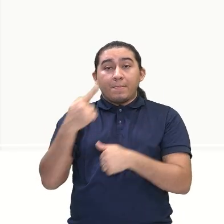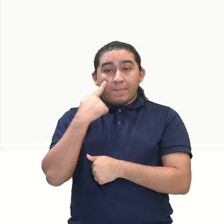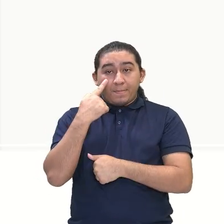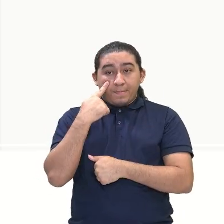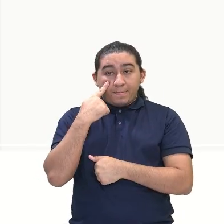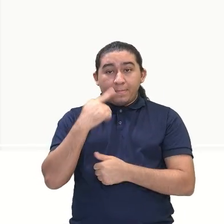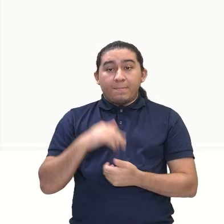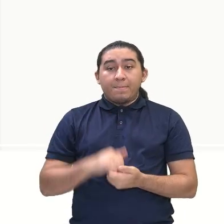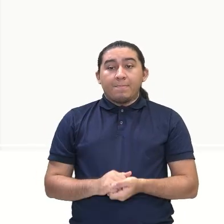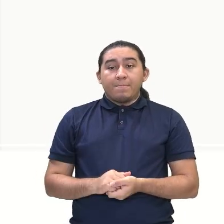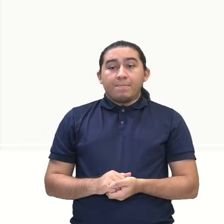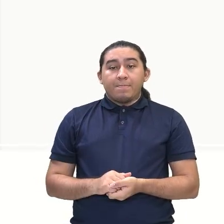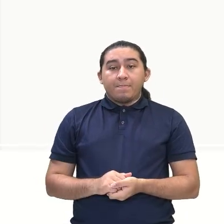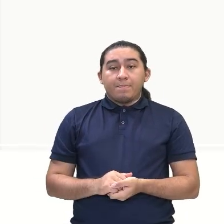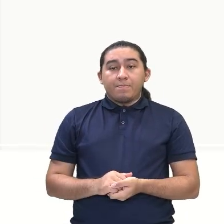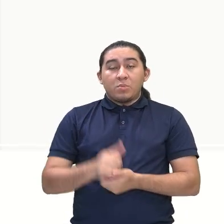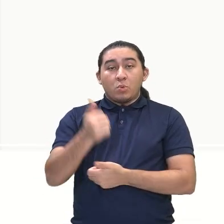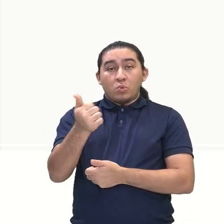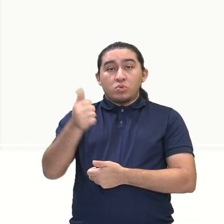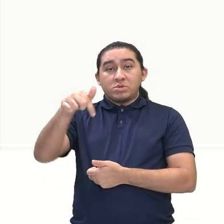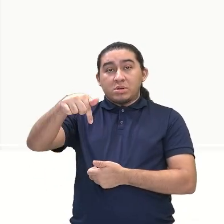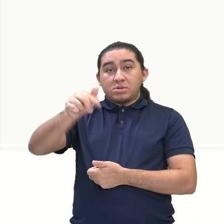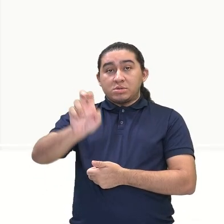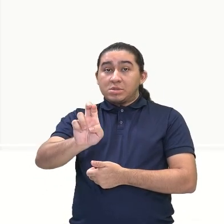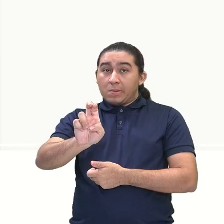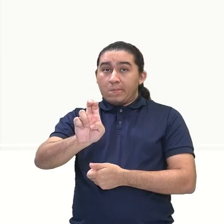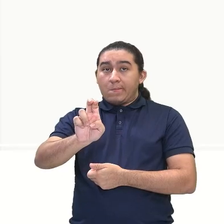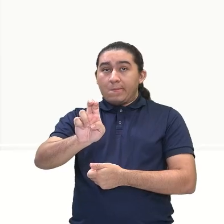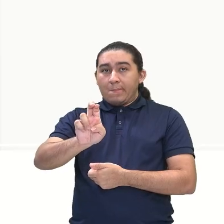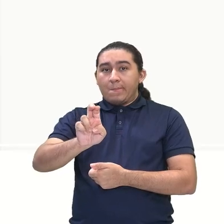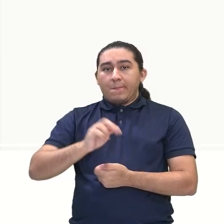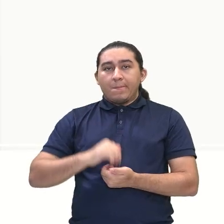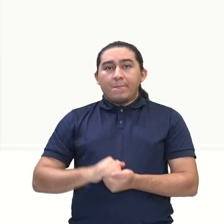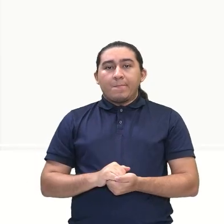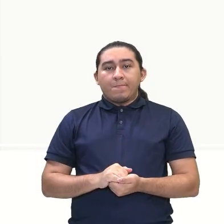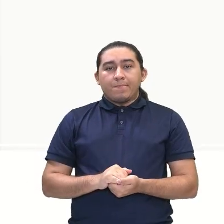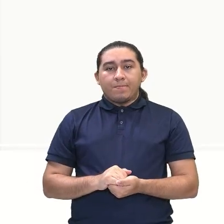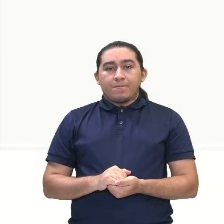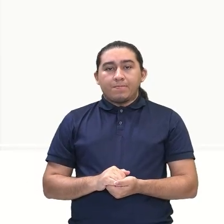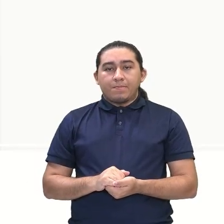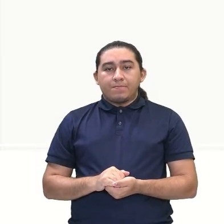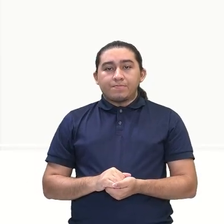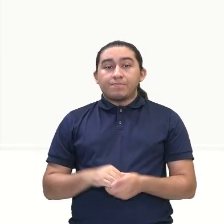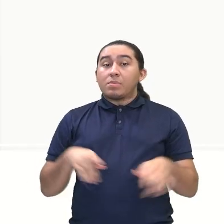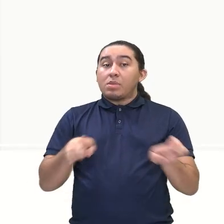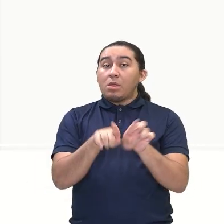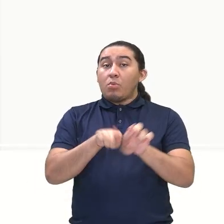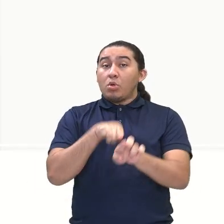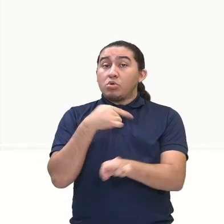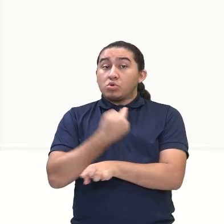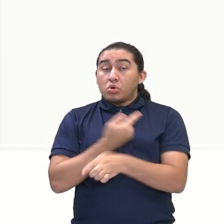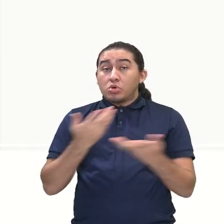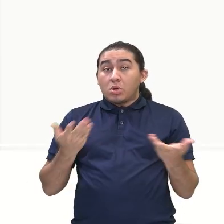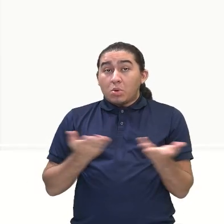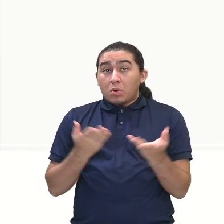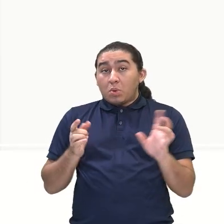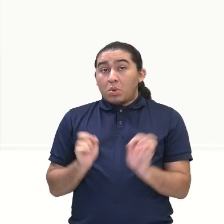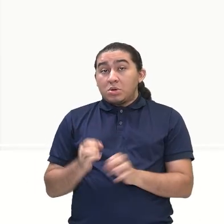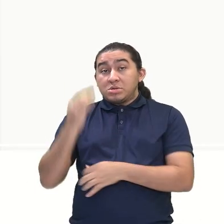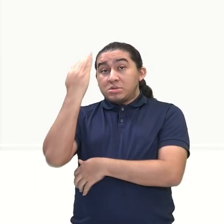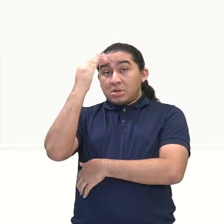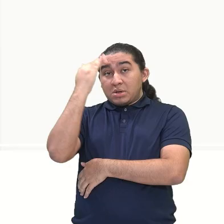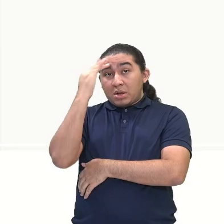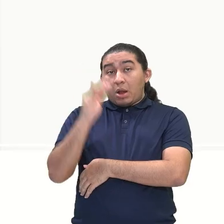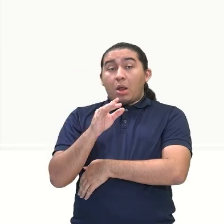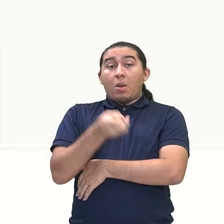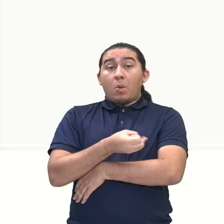vai ser igual a 175. E aí, nós vamos trabalhar o conceito de